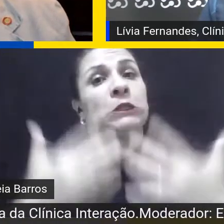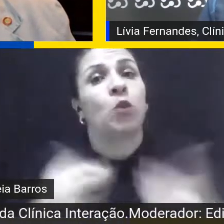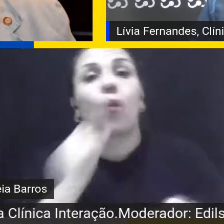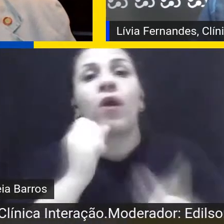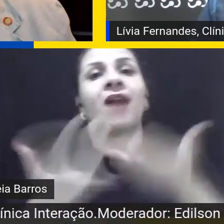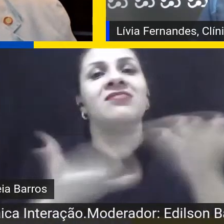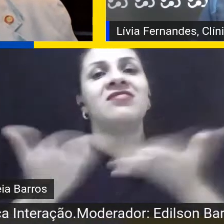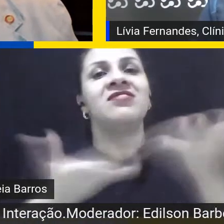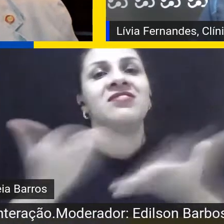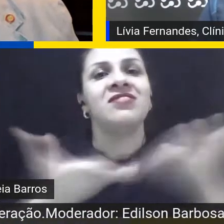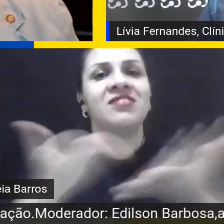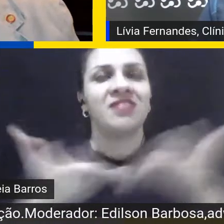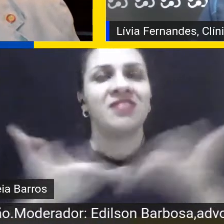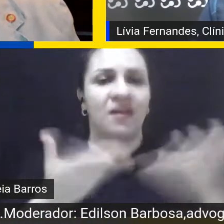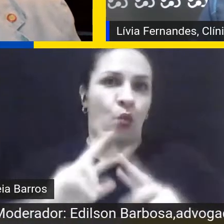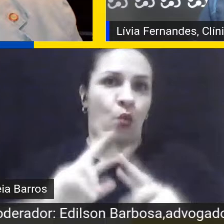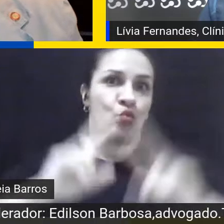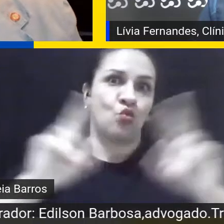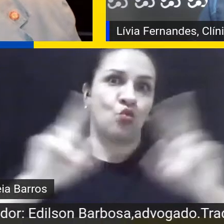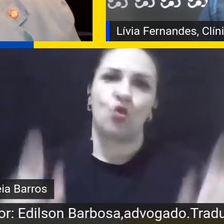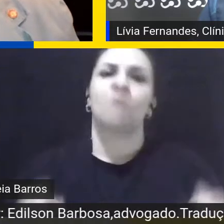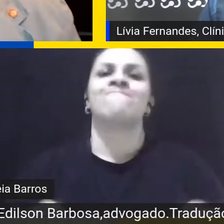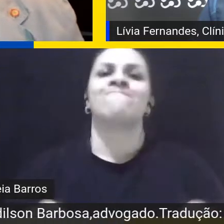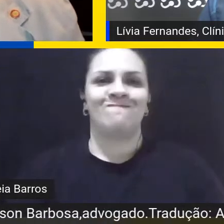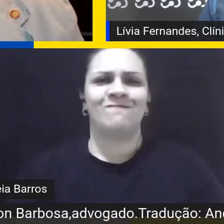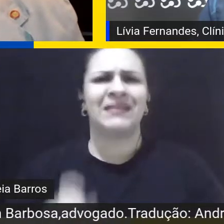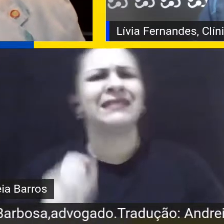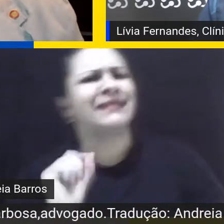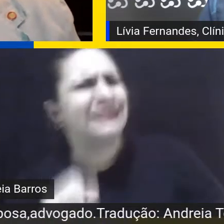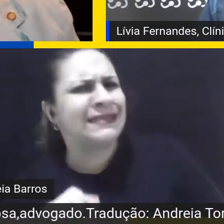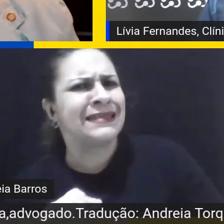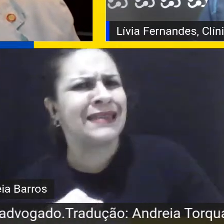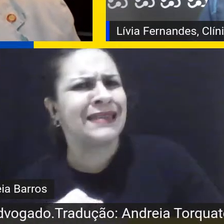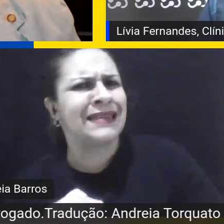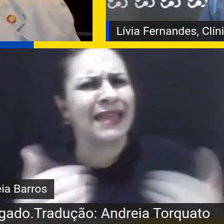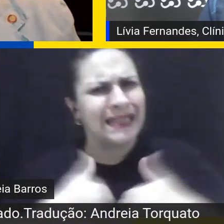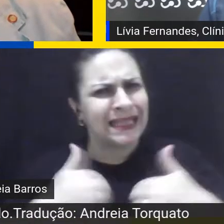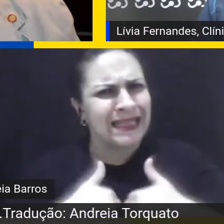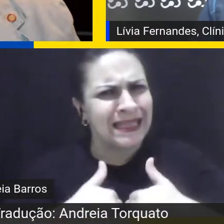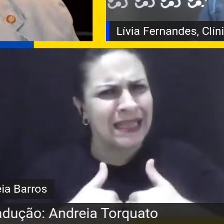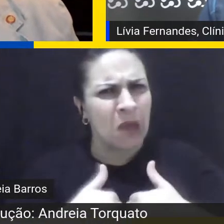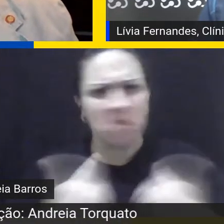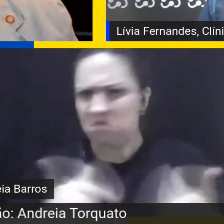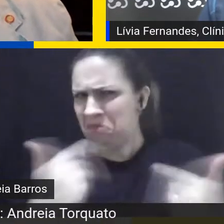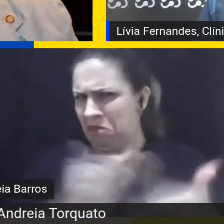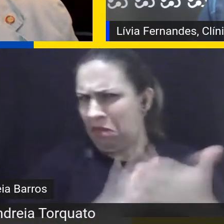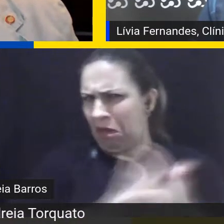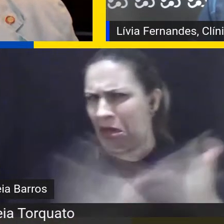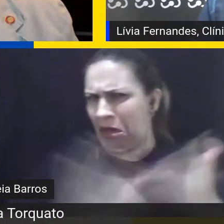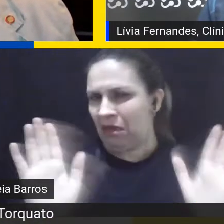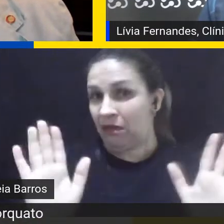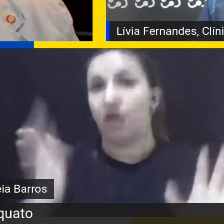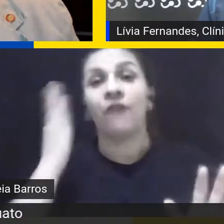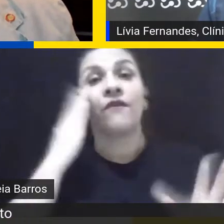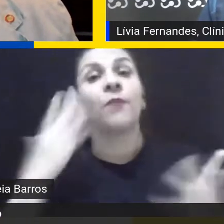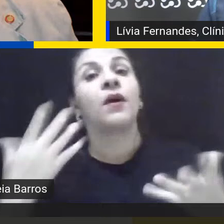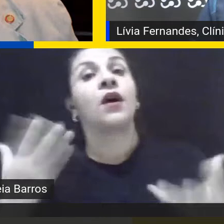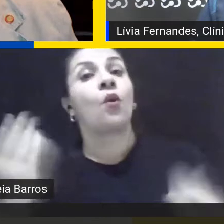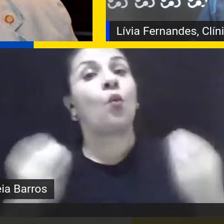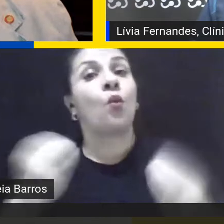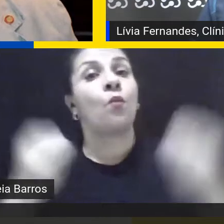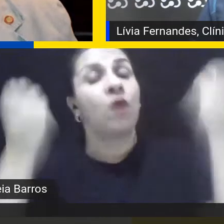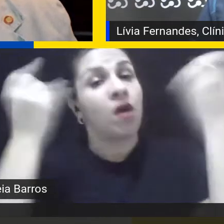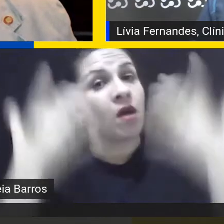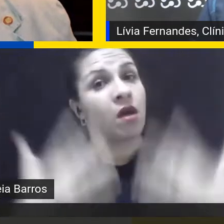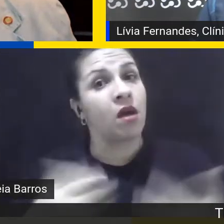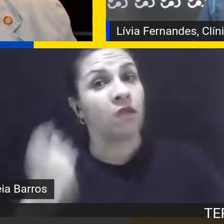Oh, gente, será que o autista fica sem terapia? Vamos saber disso aqui. Então, olha, se liguem, podem